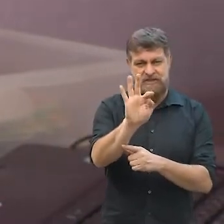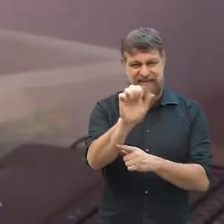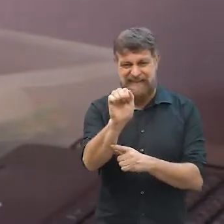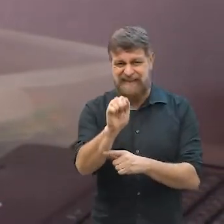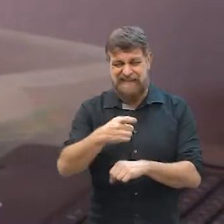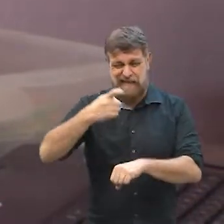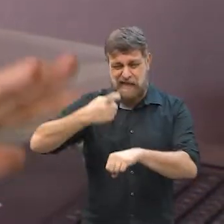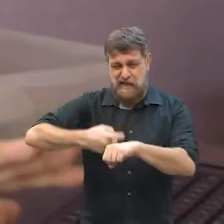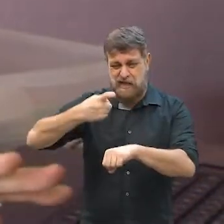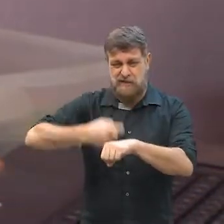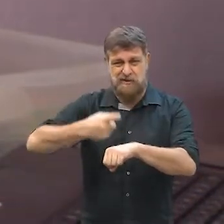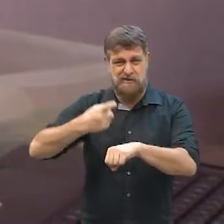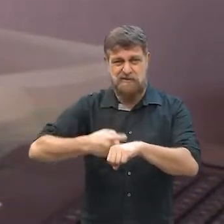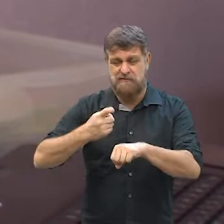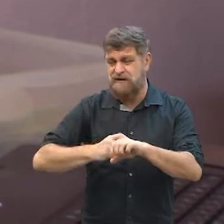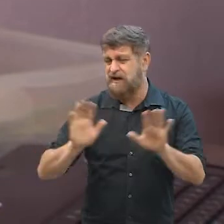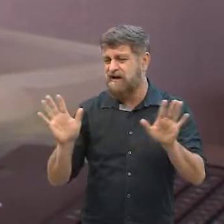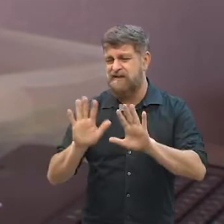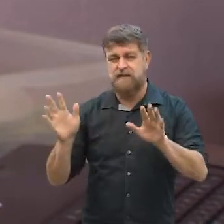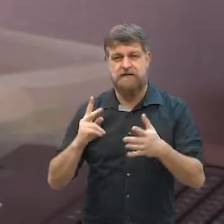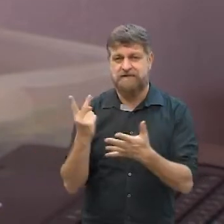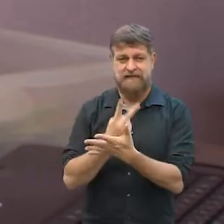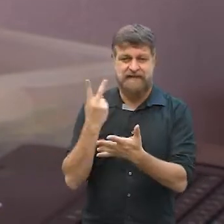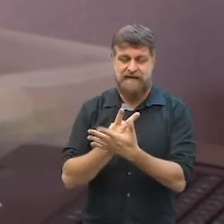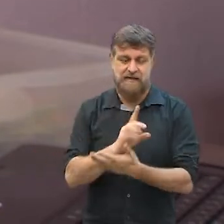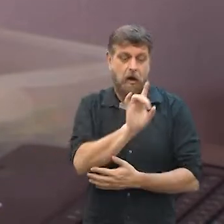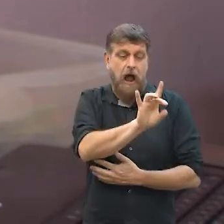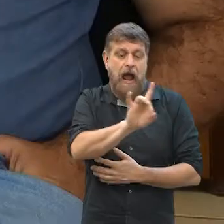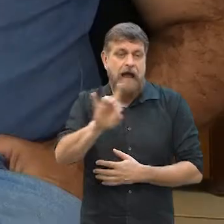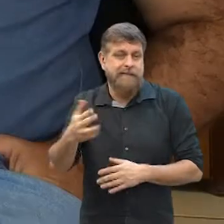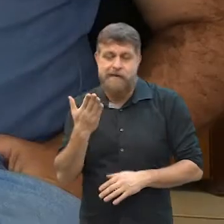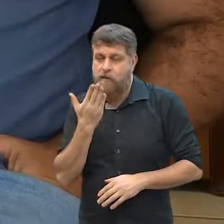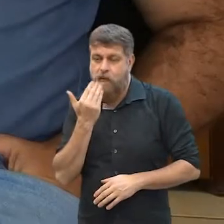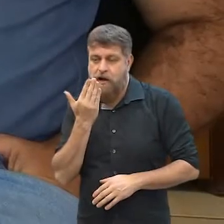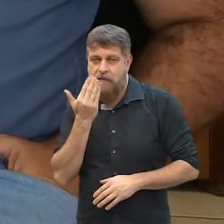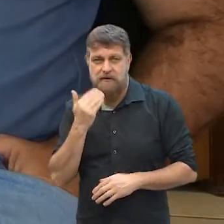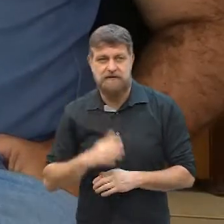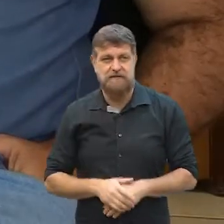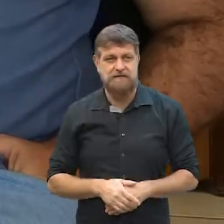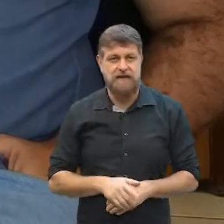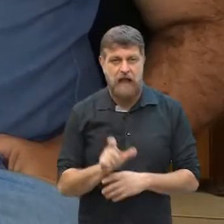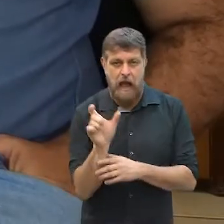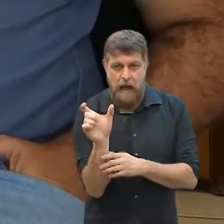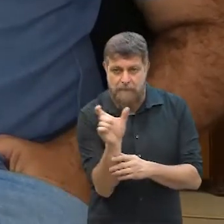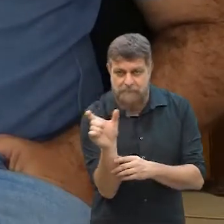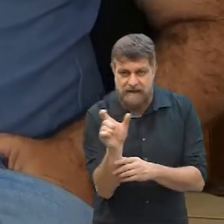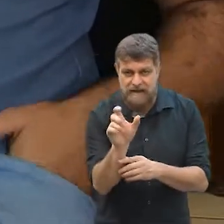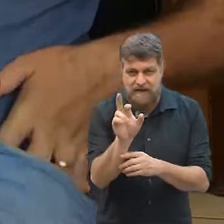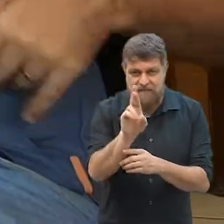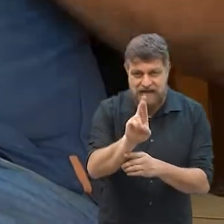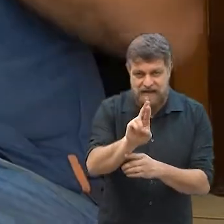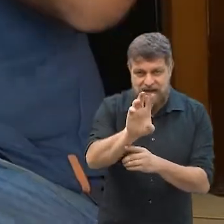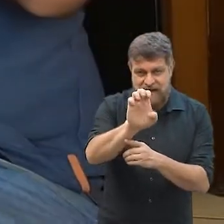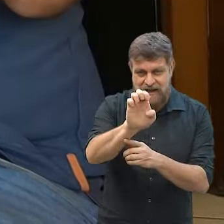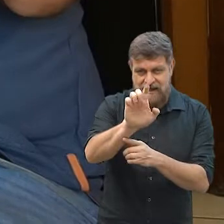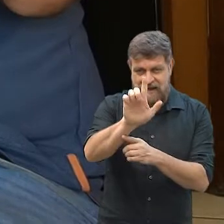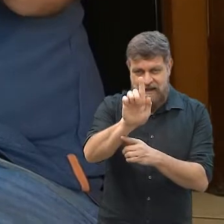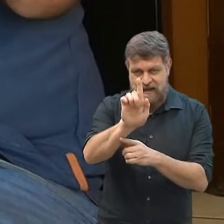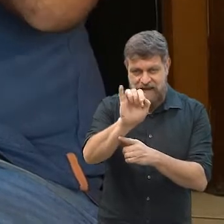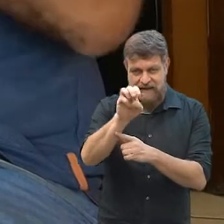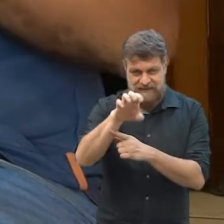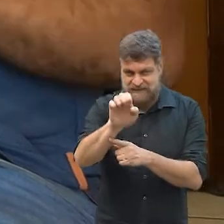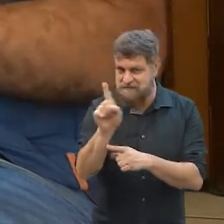engessada, dieta é o que eu como, é o que você come, enfim. E a palavra regime existe ainda? Não, se for regime